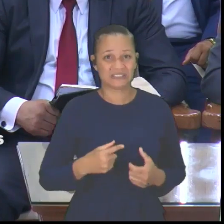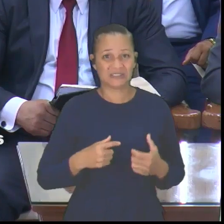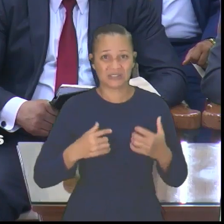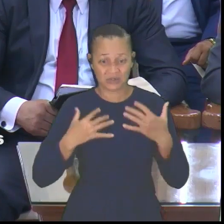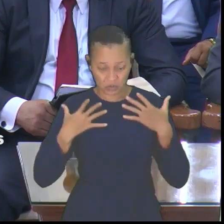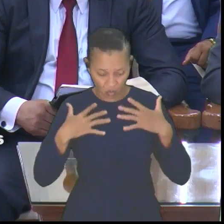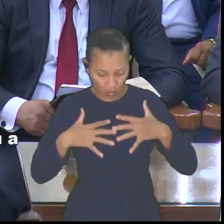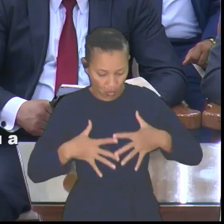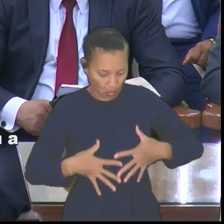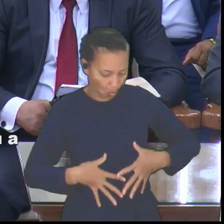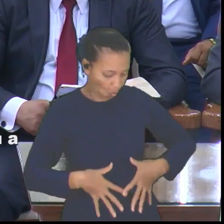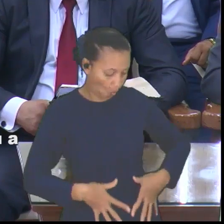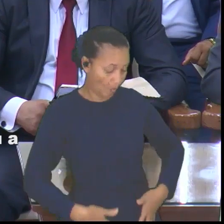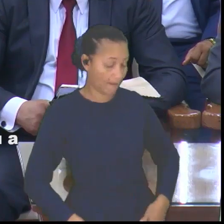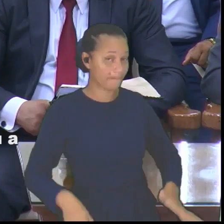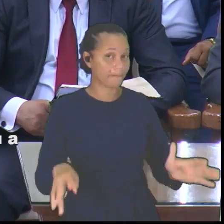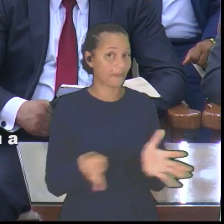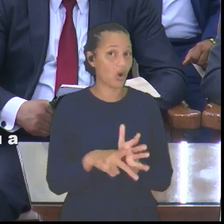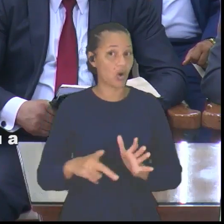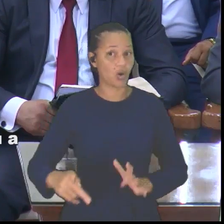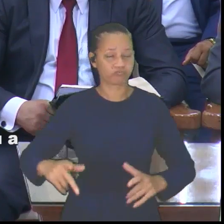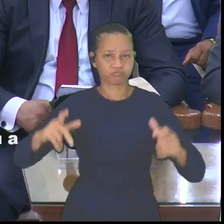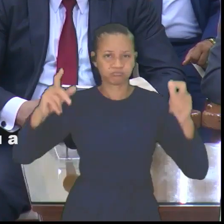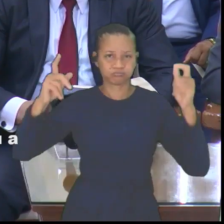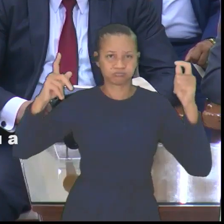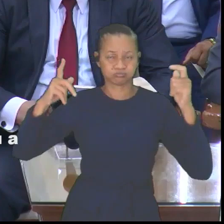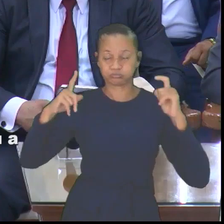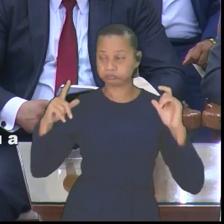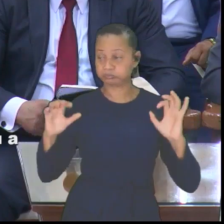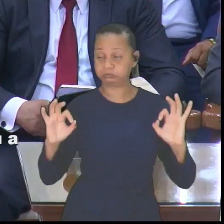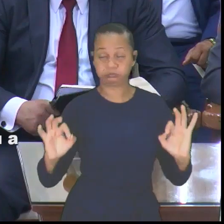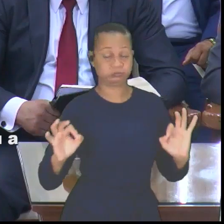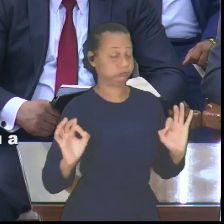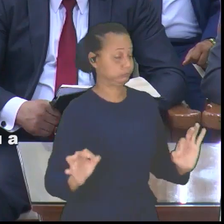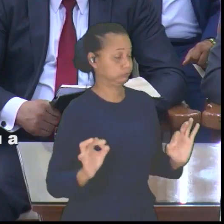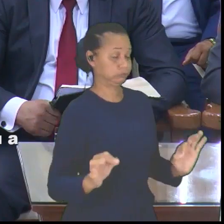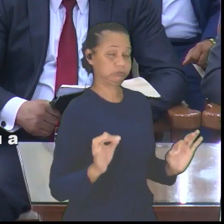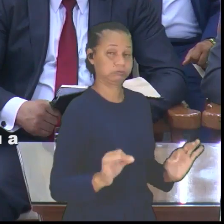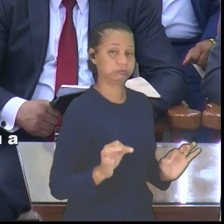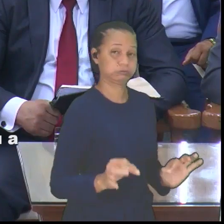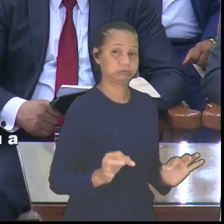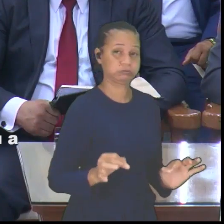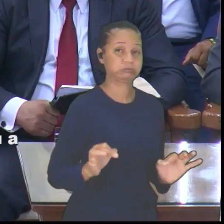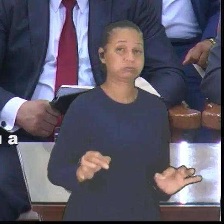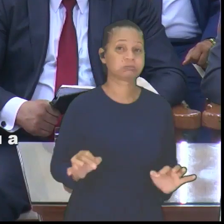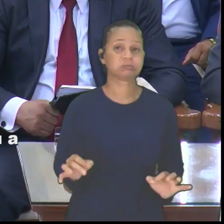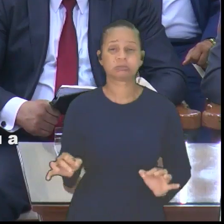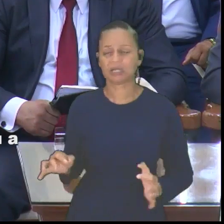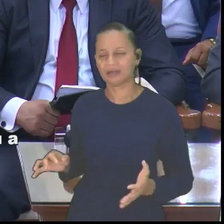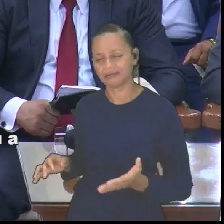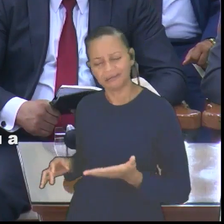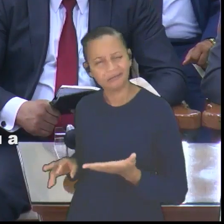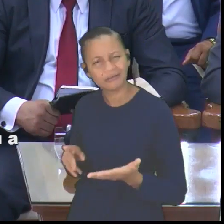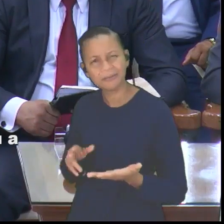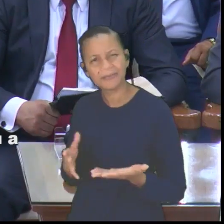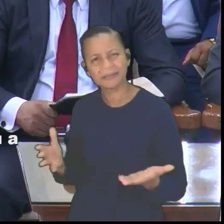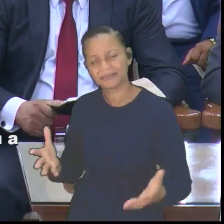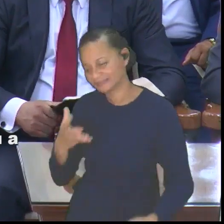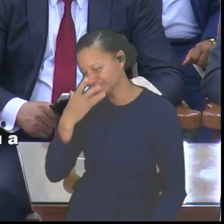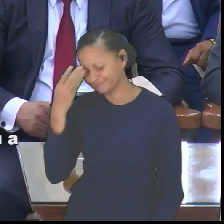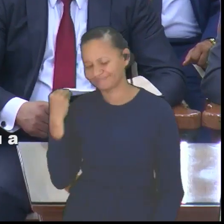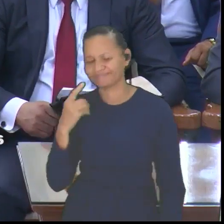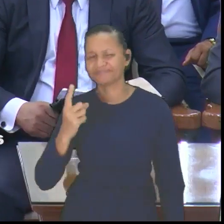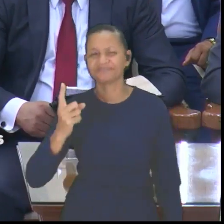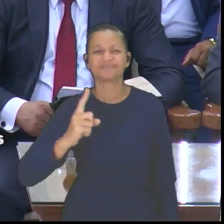Herodes de vestes reais, olha, achando, abafando, que estava abafando, né? E, irmãos, aqui, Deus não se esqueceu não,